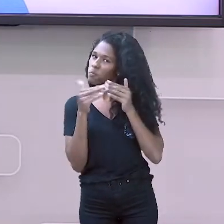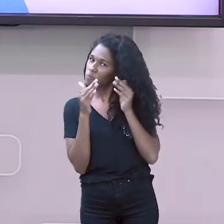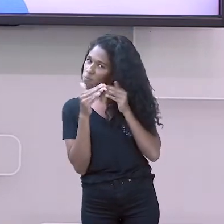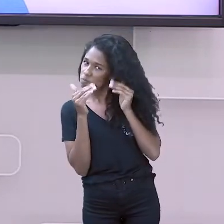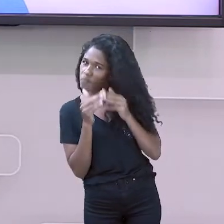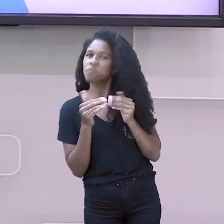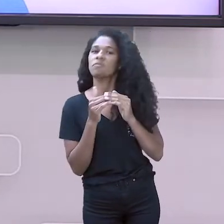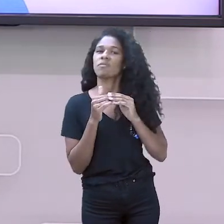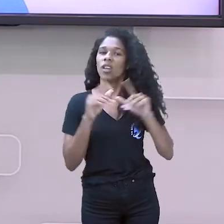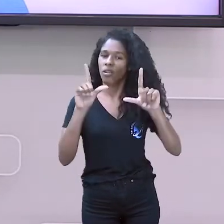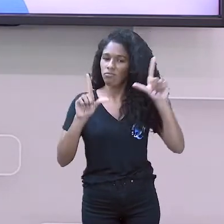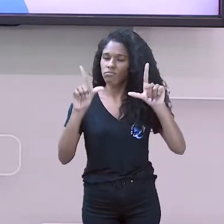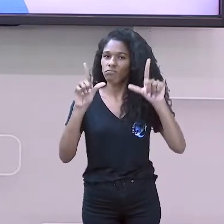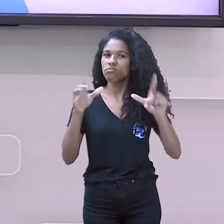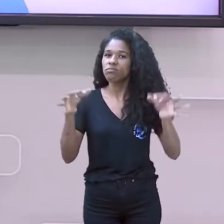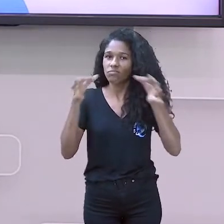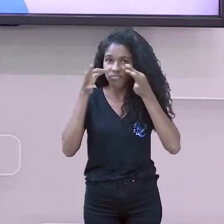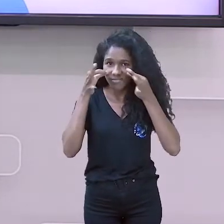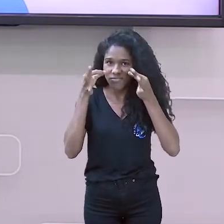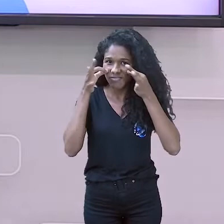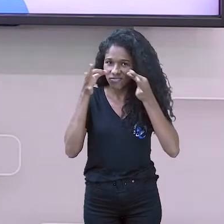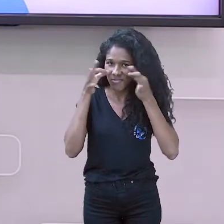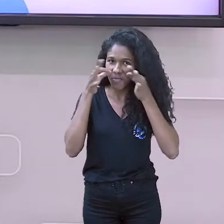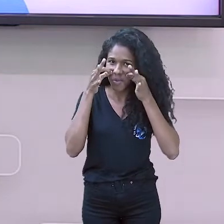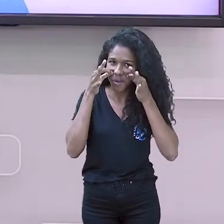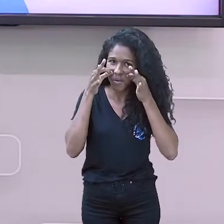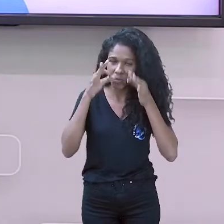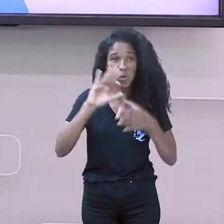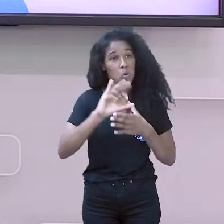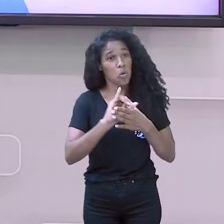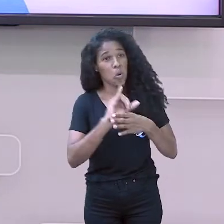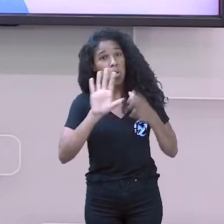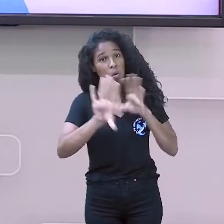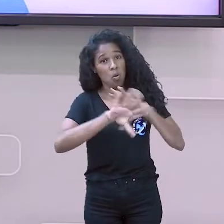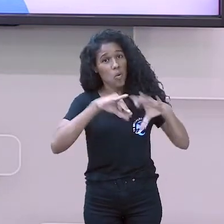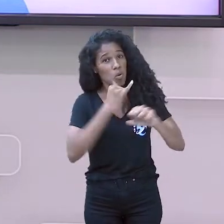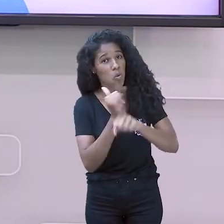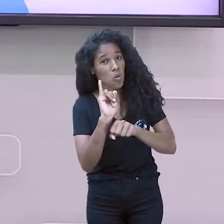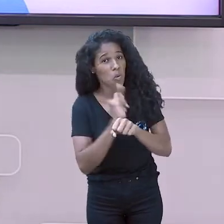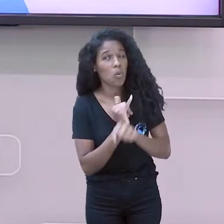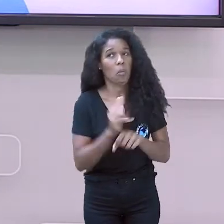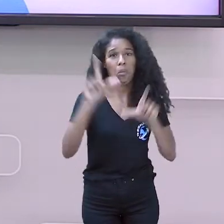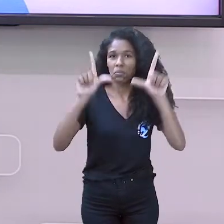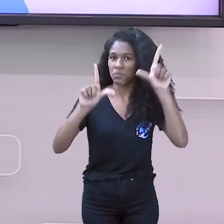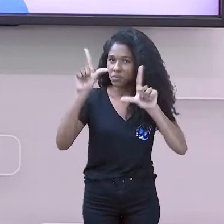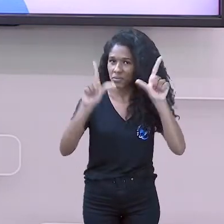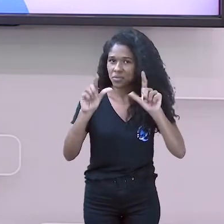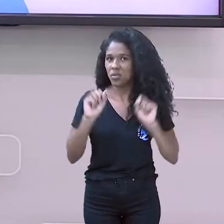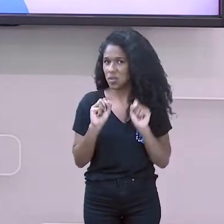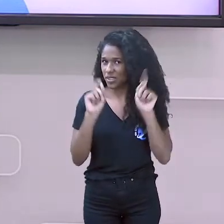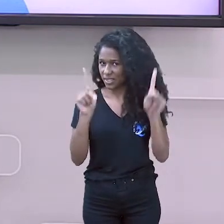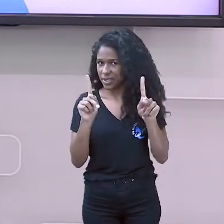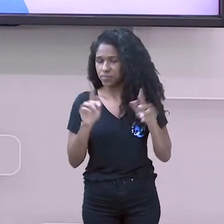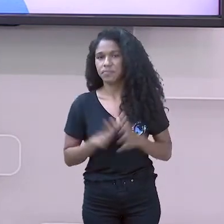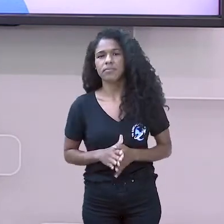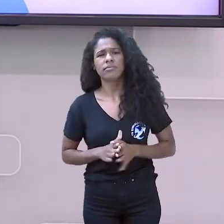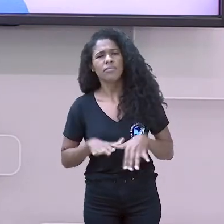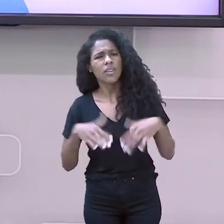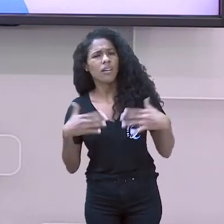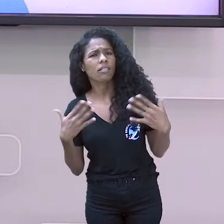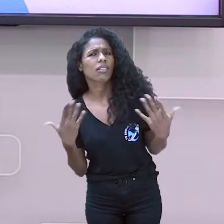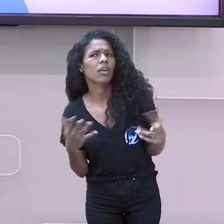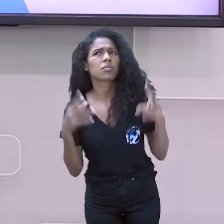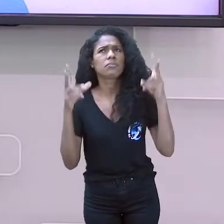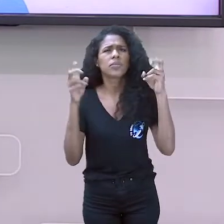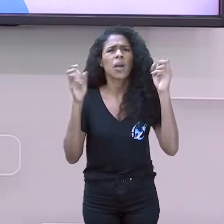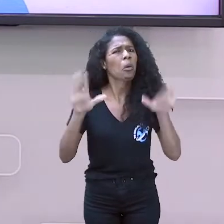da frente da TV ou do canal do YouTube nosso aí da SMED GV. E o que nós vamos falar hoje mesmo? O que eu falei